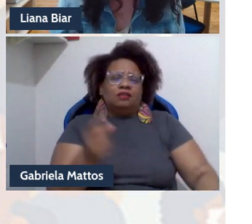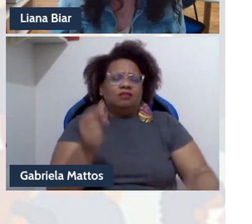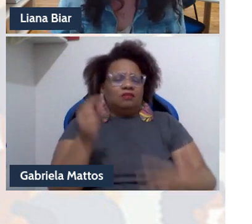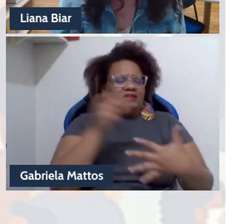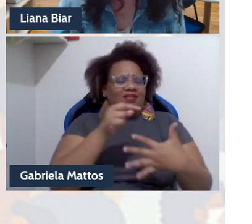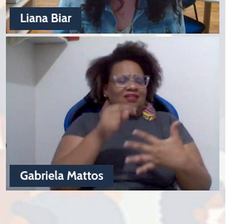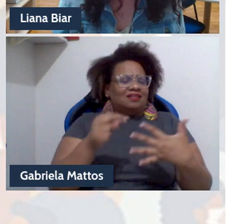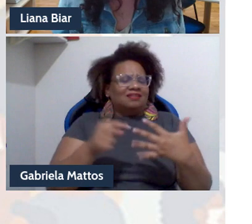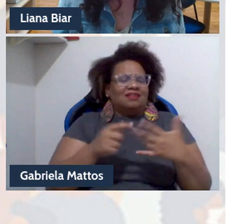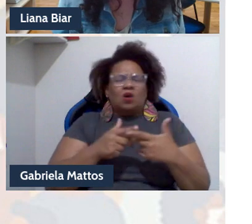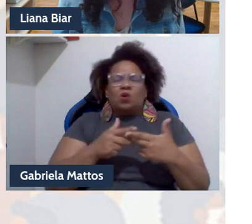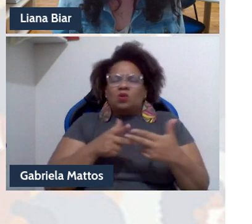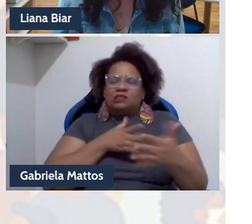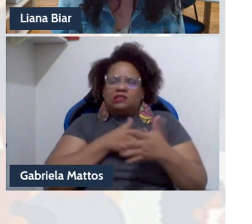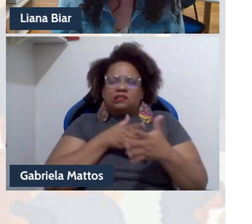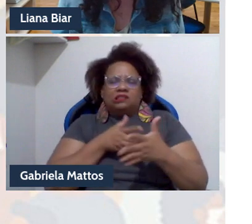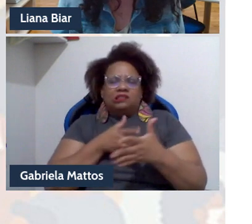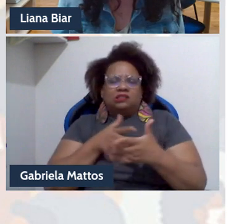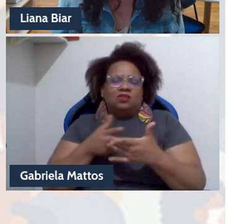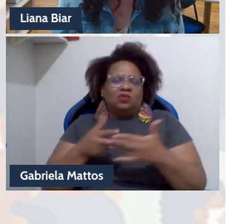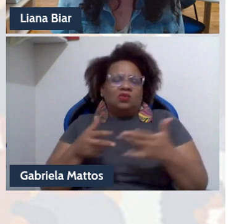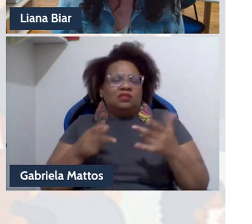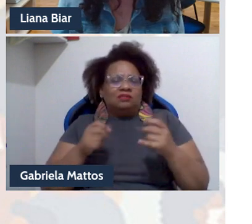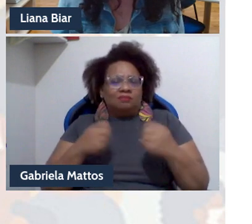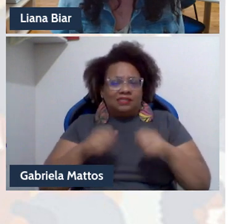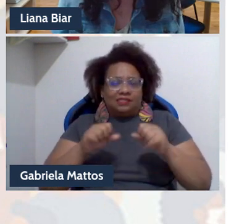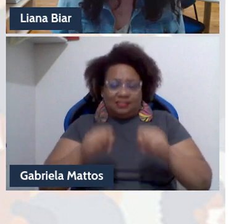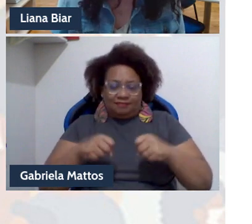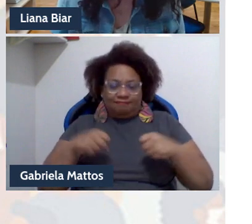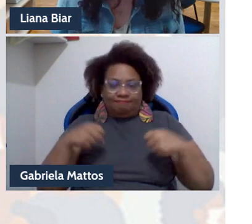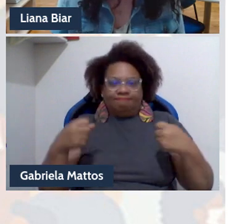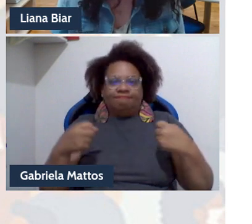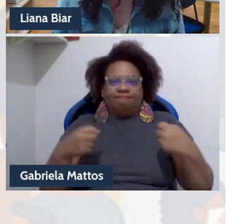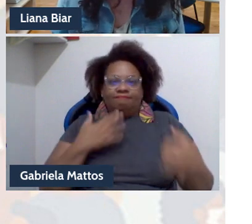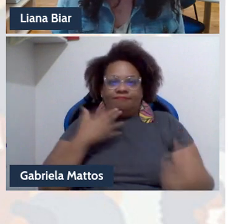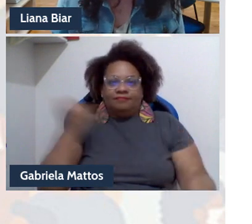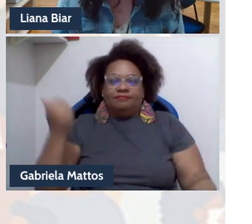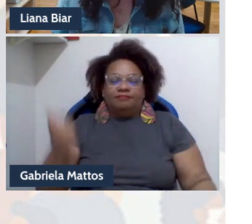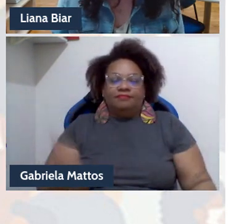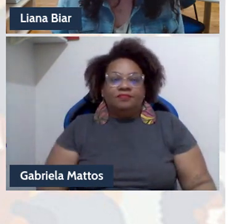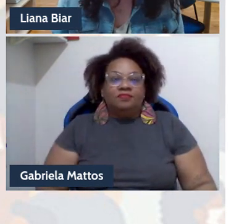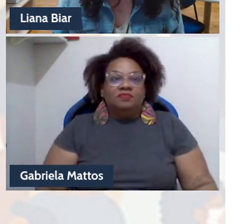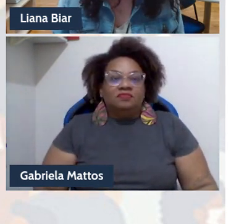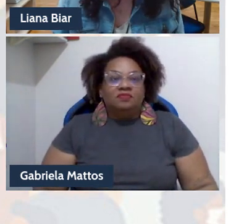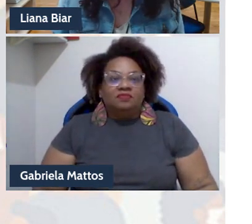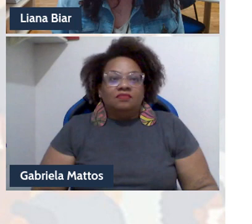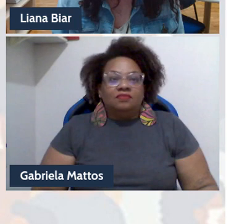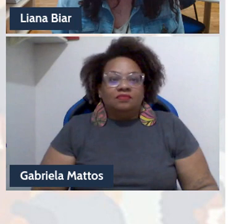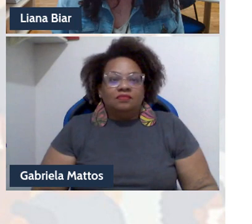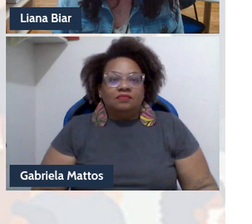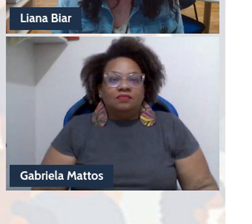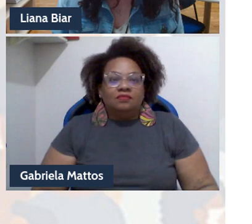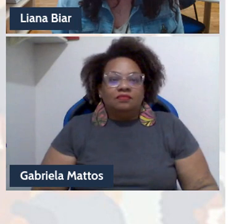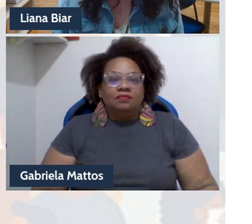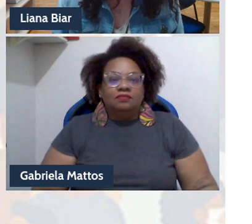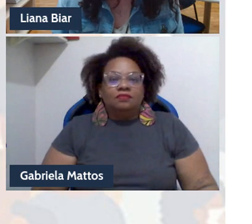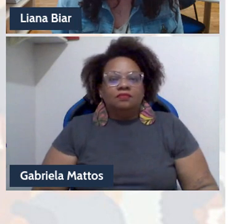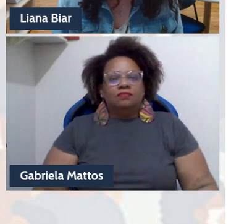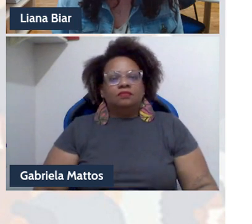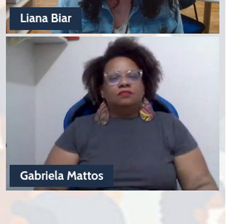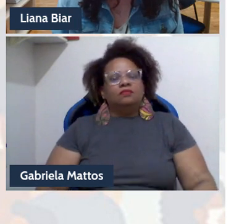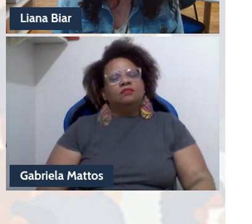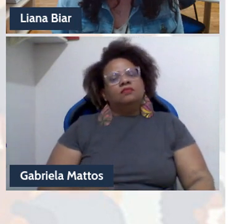obstáculo, né, a ser superado. Em relação às ações narrativas, tem